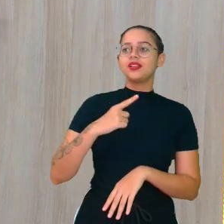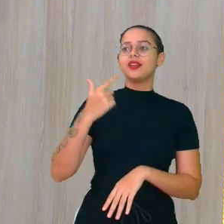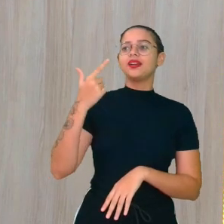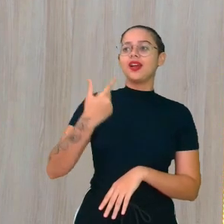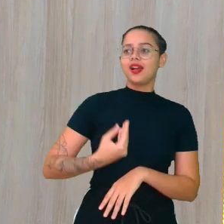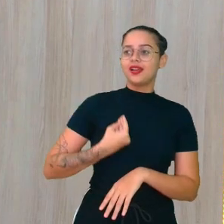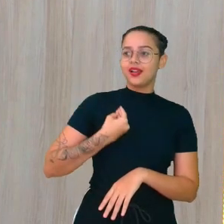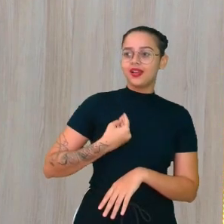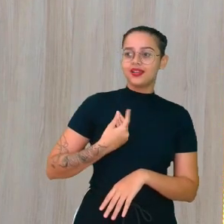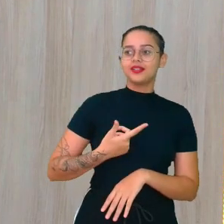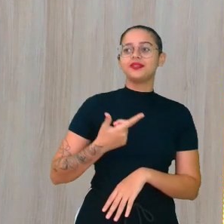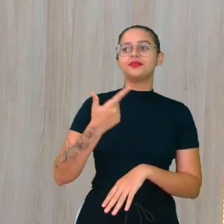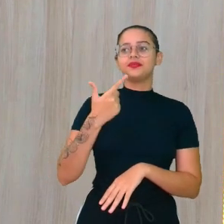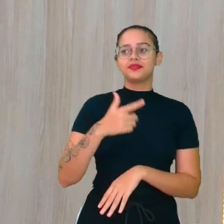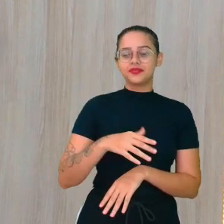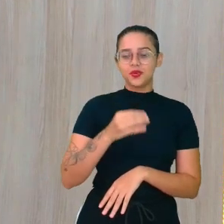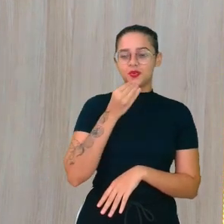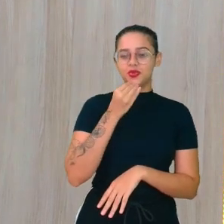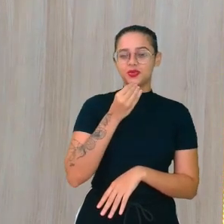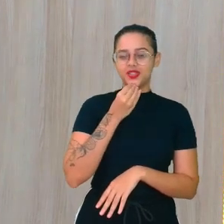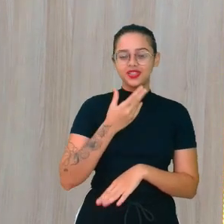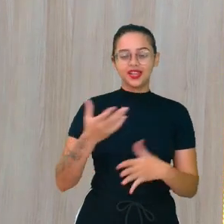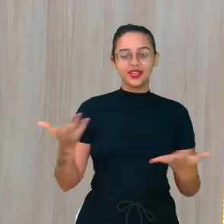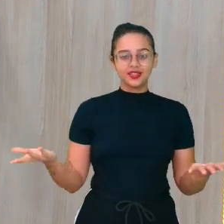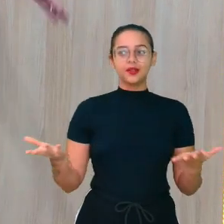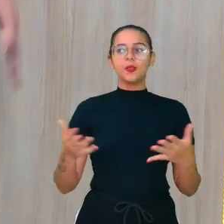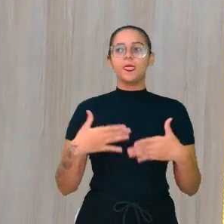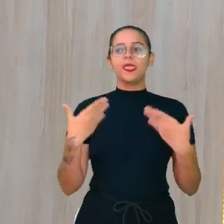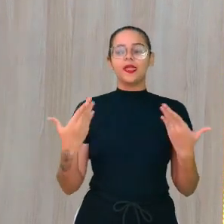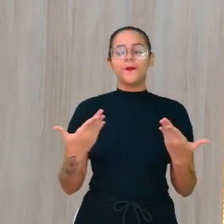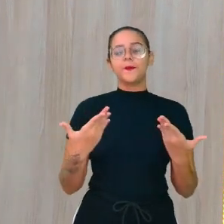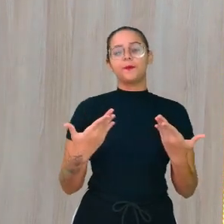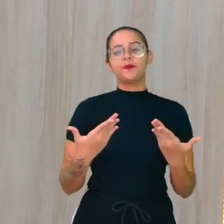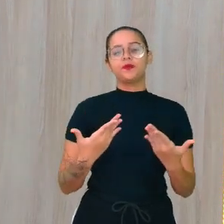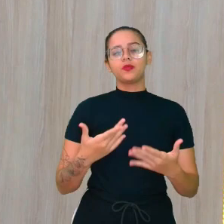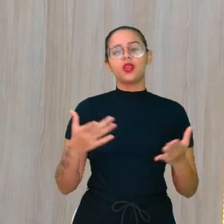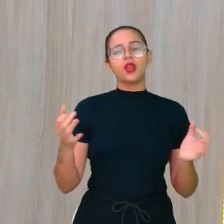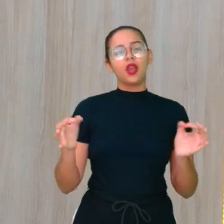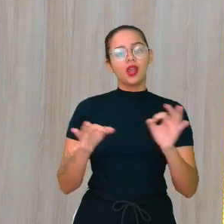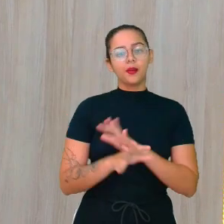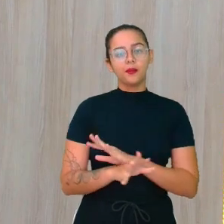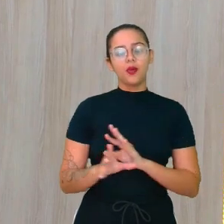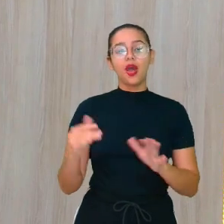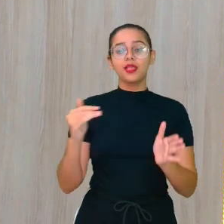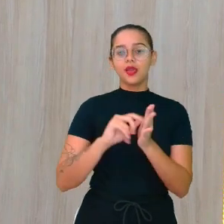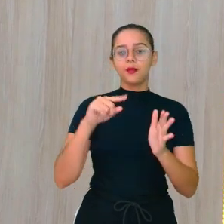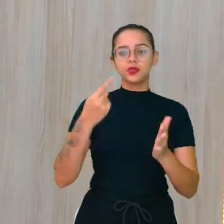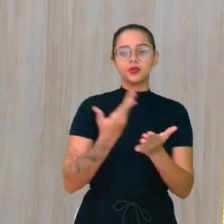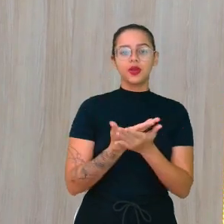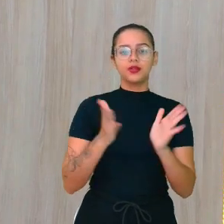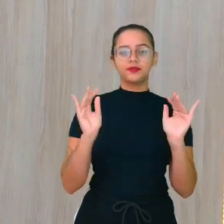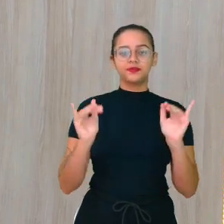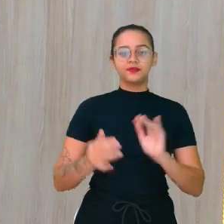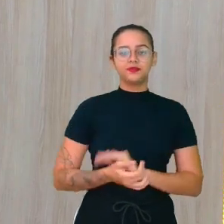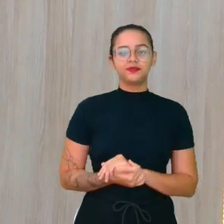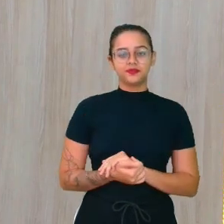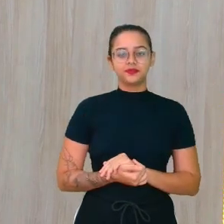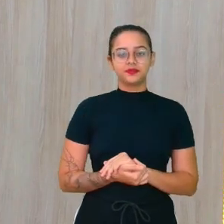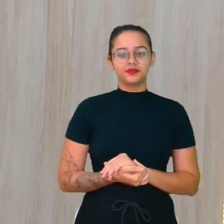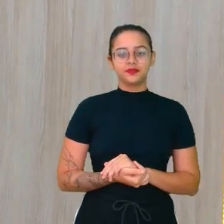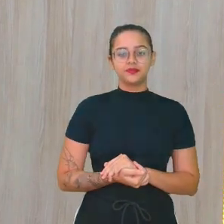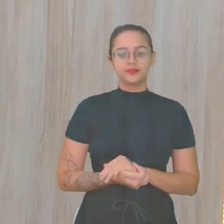mais oportunidades. Só chamar. Então é isso, pessoal. A gente fica por aqui. Até a próxima aula. Tchau, tchau.